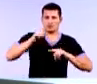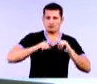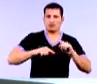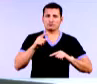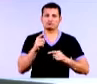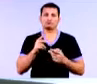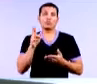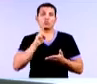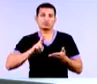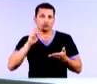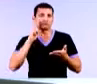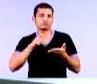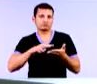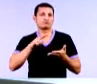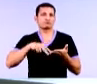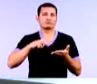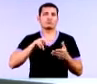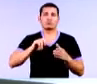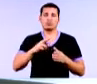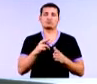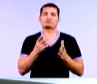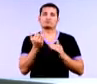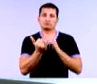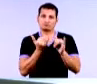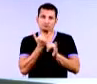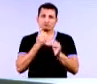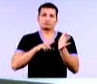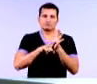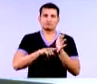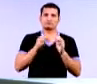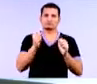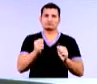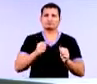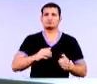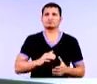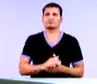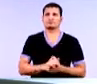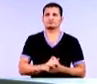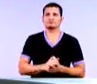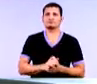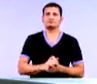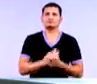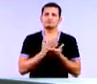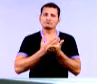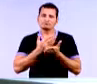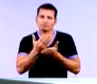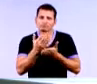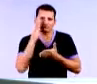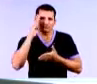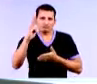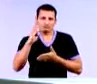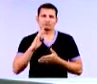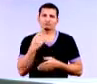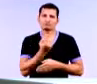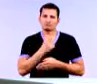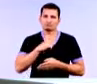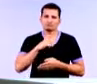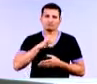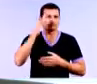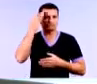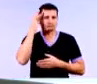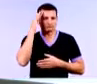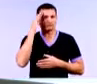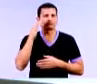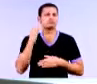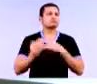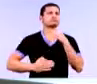consultar informações na internet. Partindo do princípio que a gente tem que entender qual é